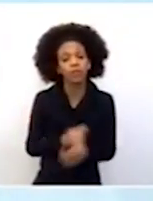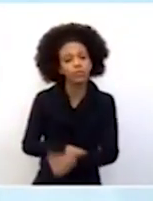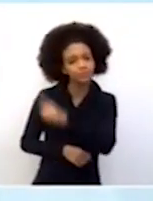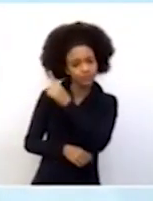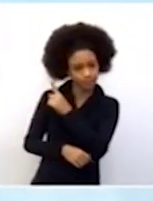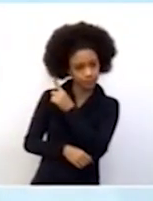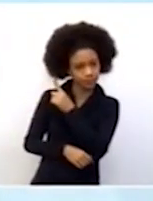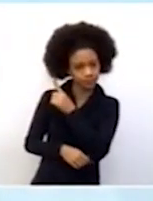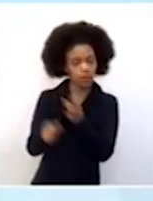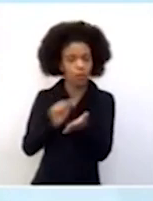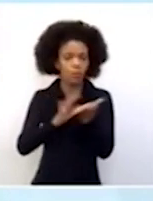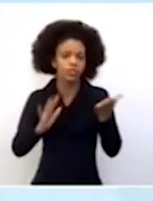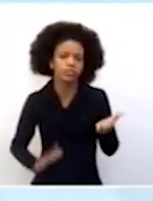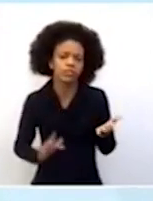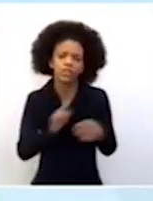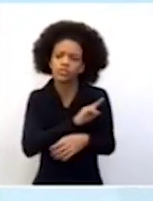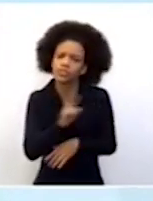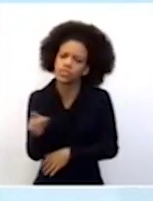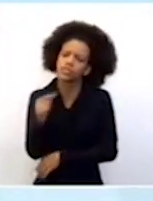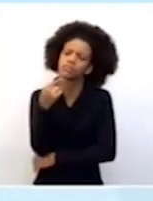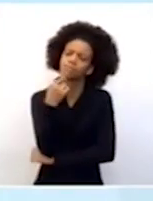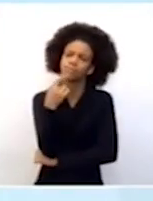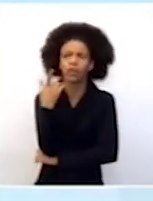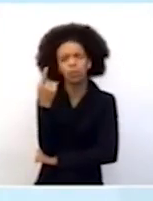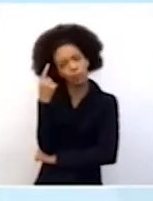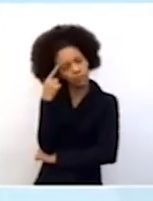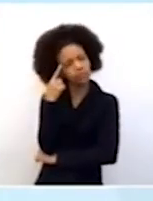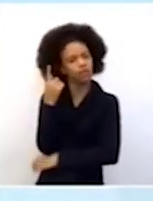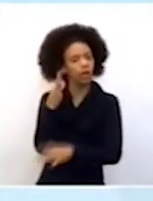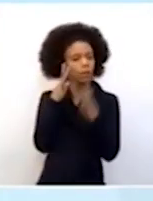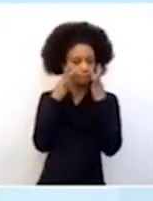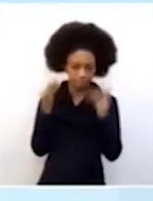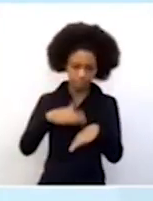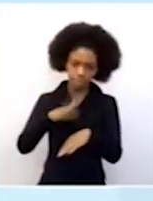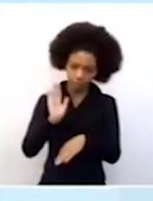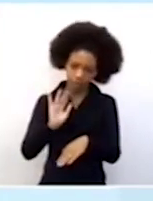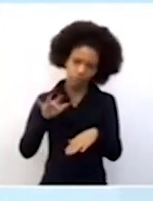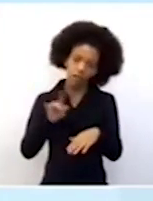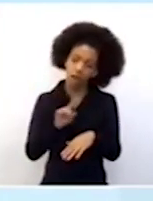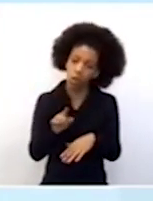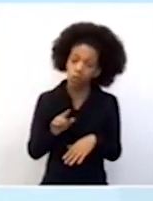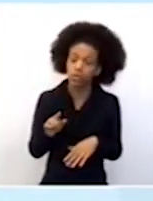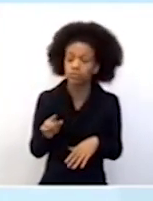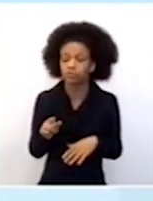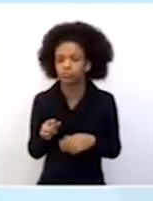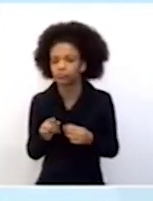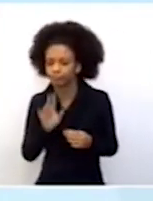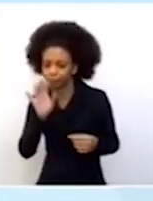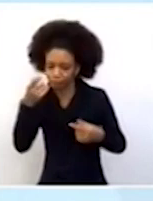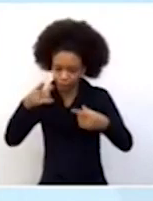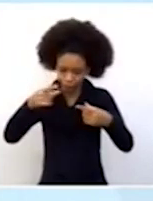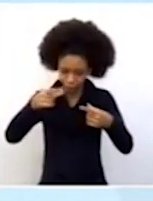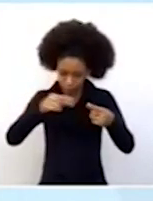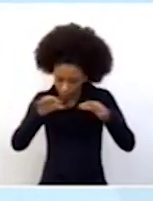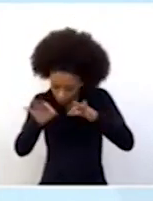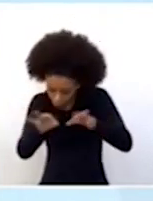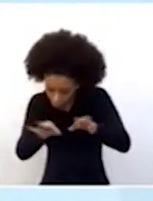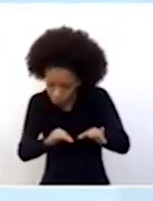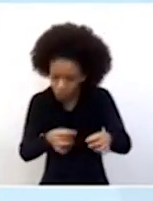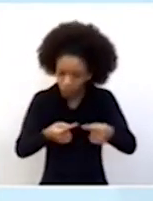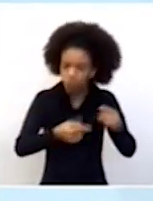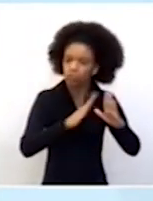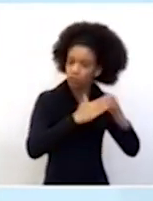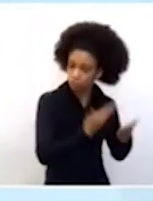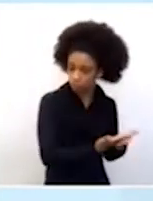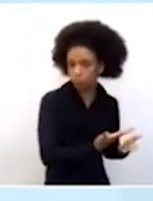uma atividade que assim vocês vão olhar com certo carinho, com certa atenção, não tirando, né, as ações que foram propostas na escola. Bem,